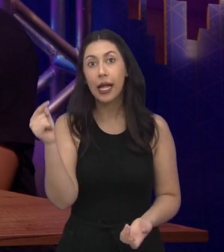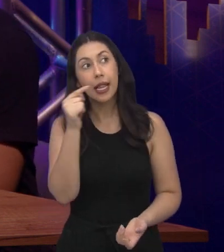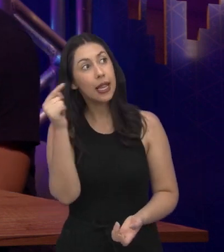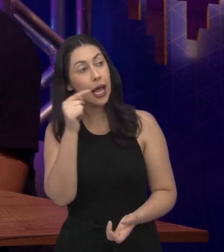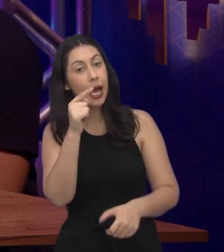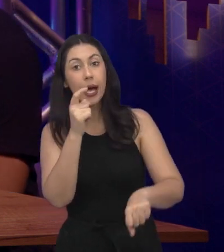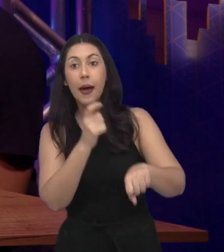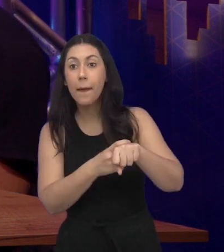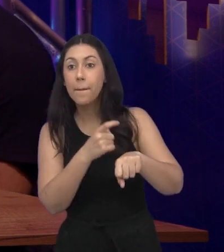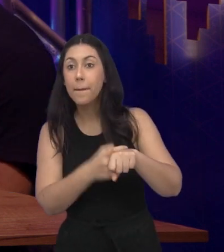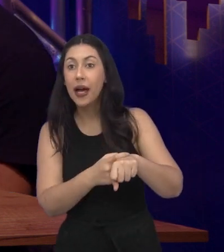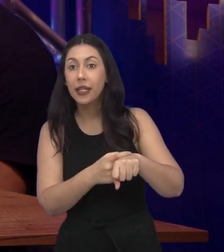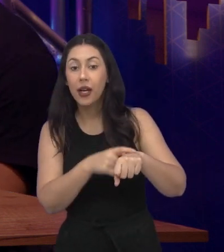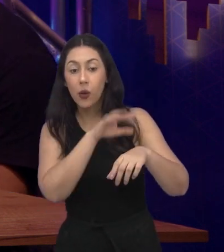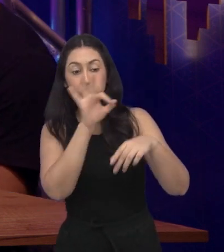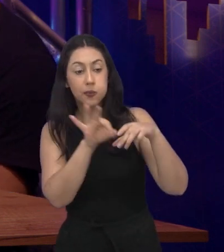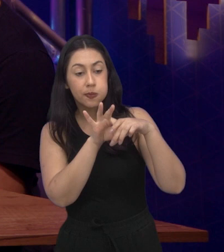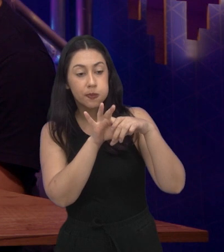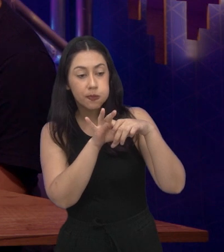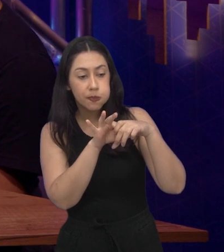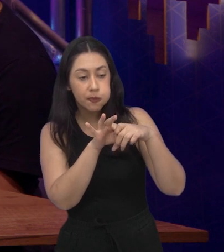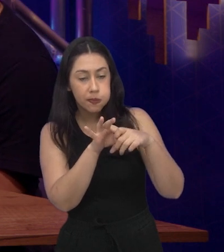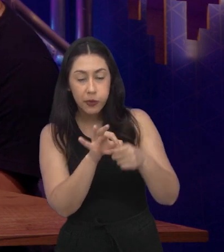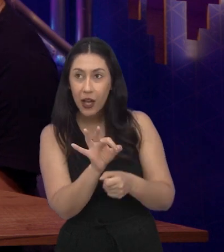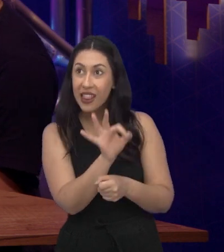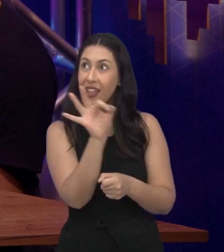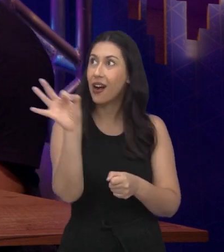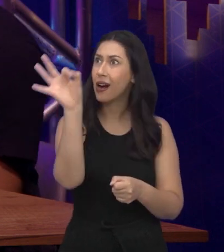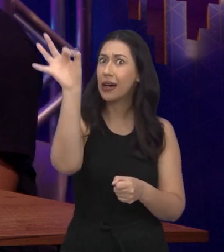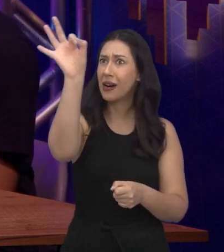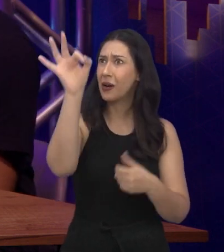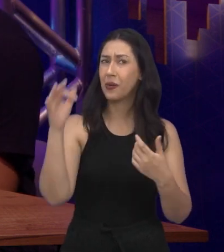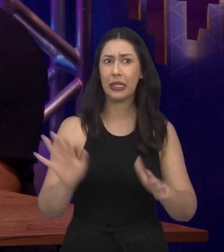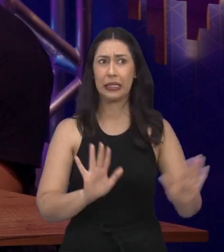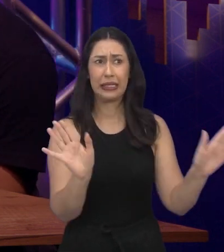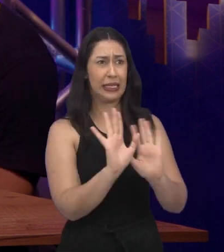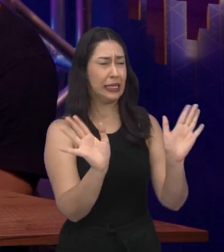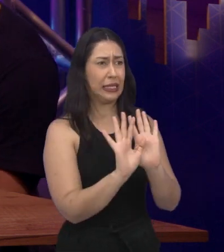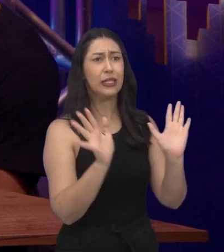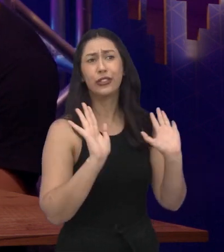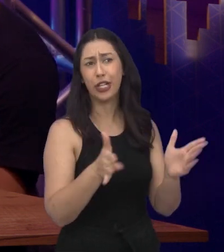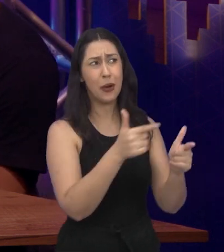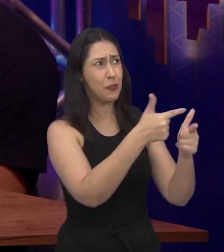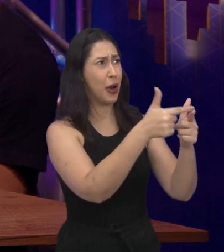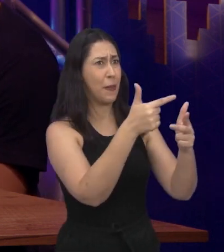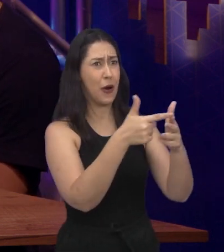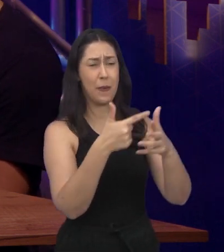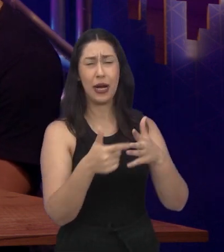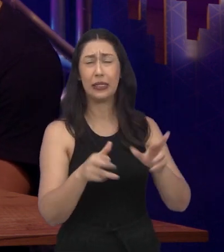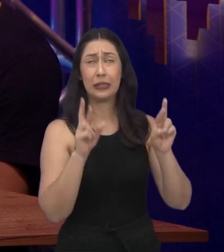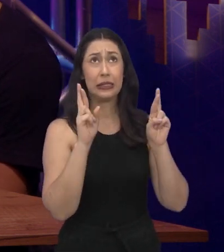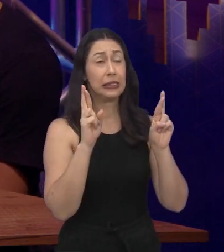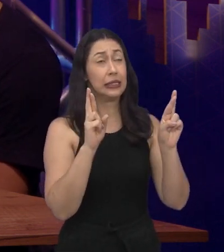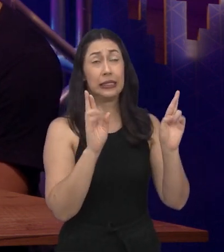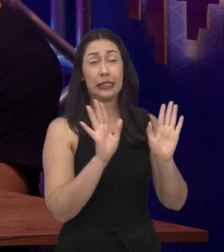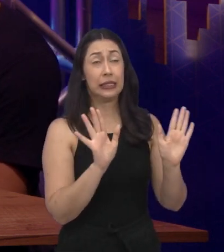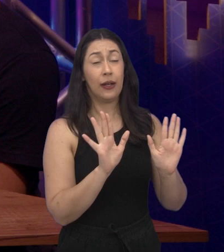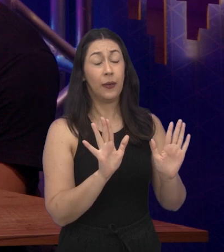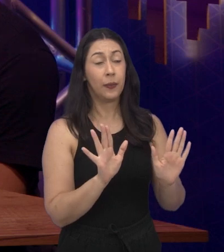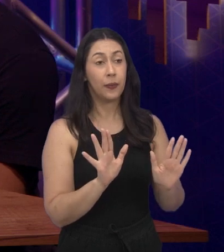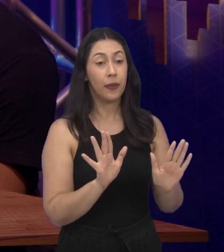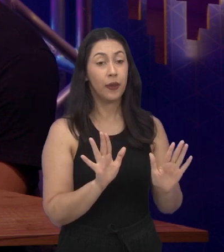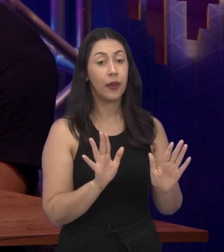um mosquitão cheio de doença. Nossa, não, a gente já tem muita coisa para enfrentar. Eu espero que